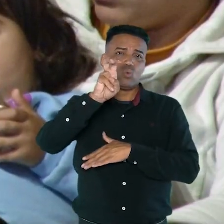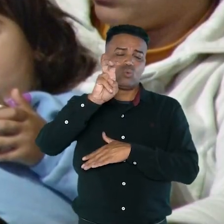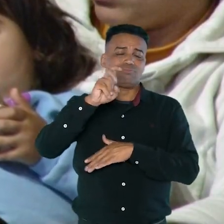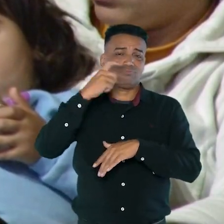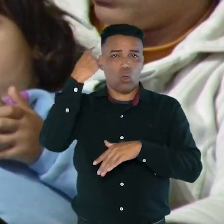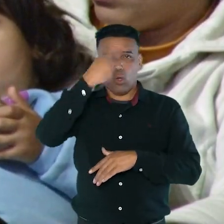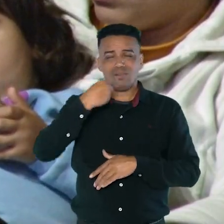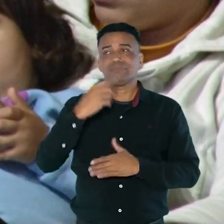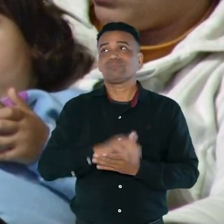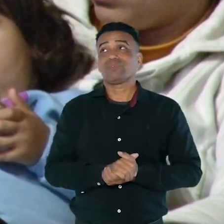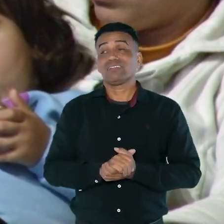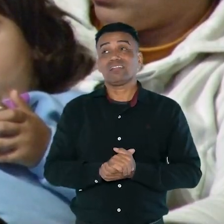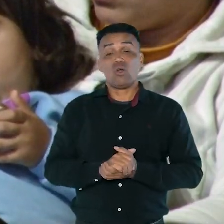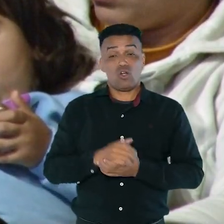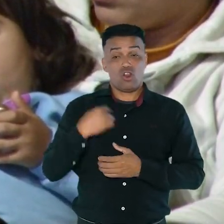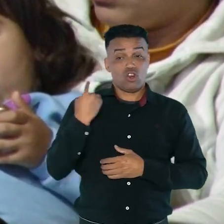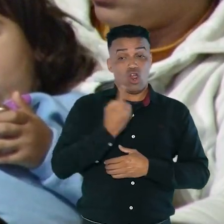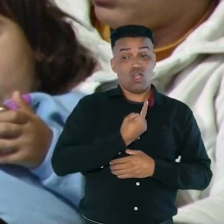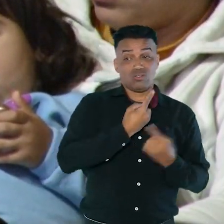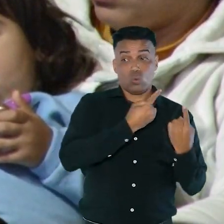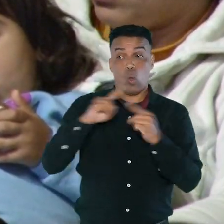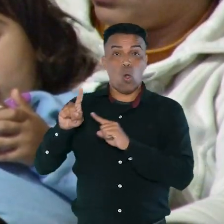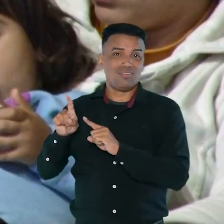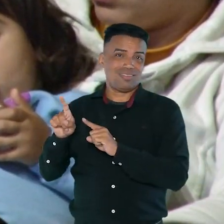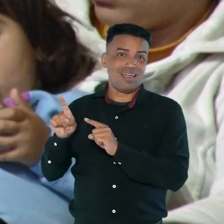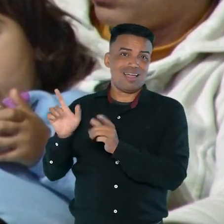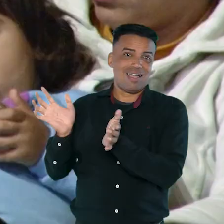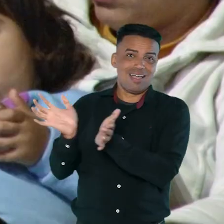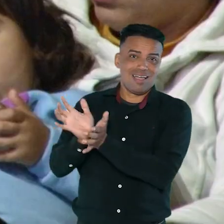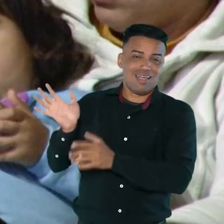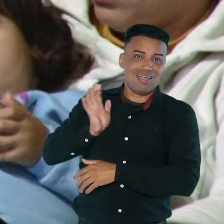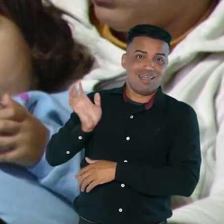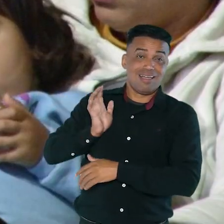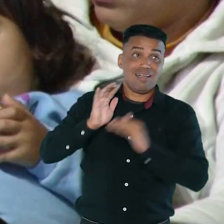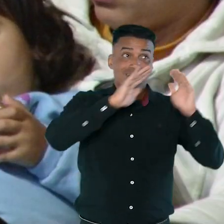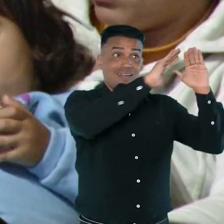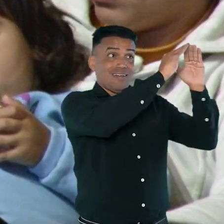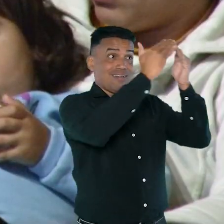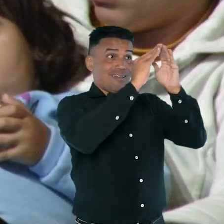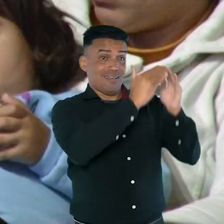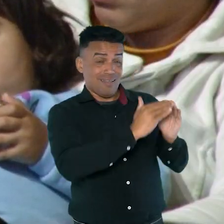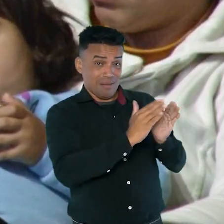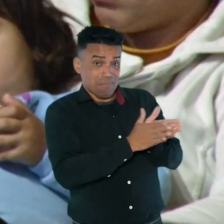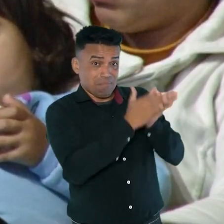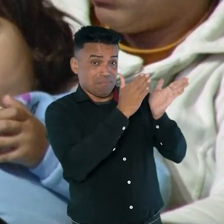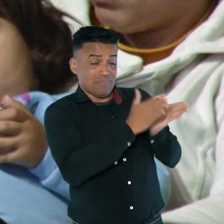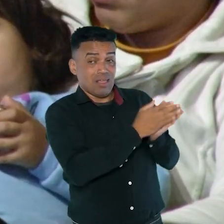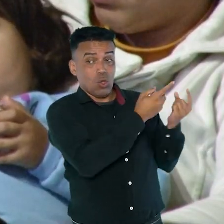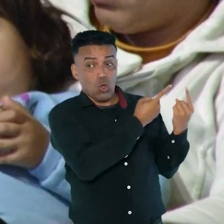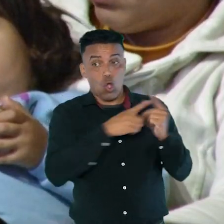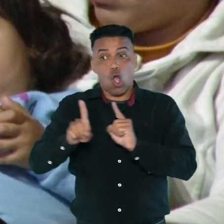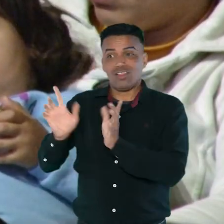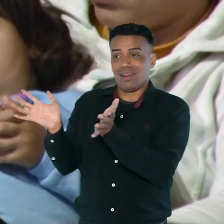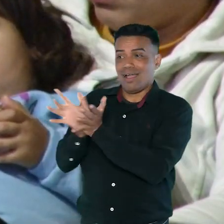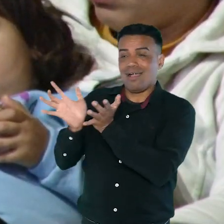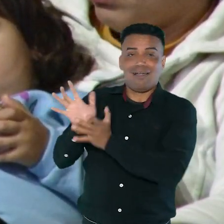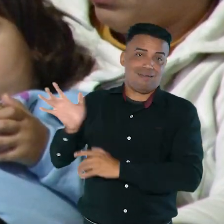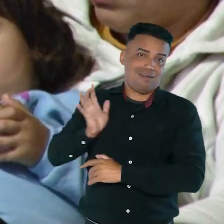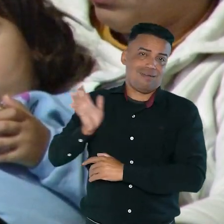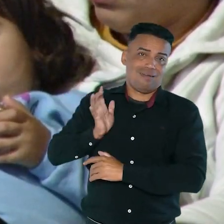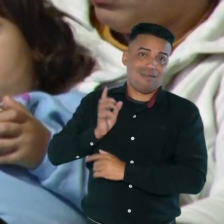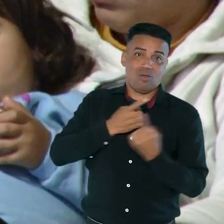nossa luta era nós contra eles, e era o povo periférico contra o outro